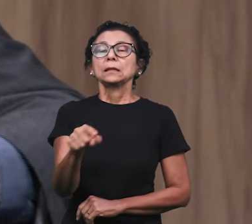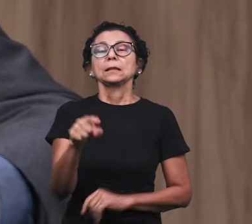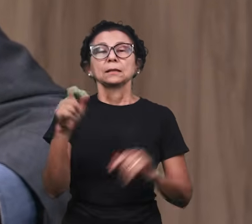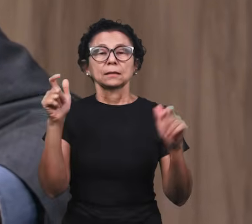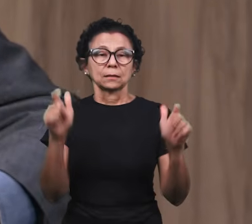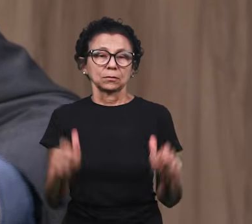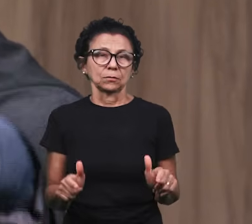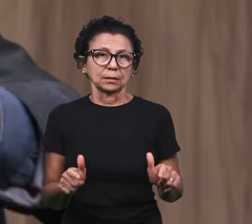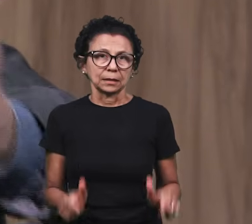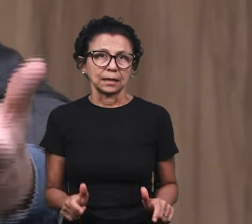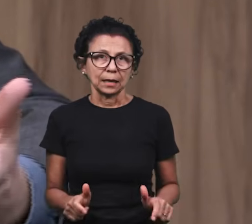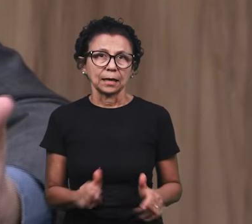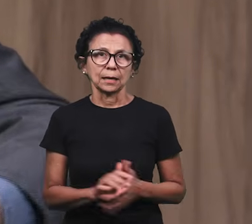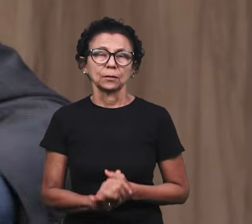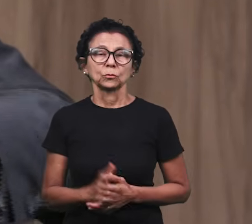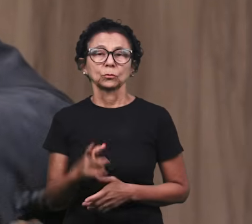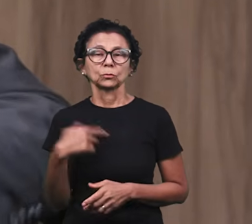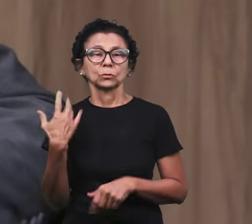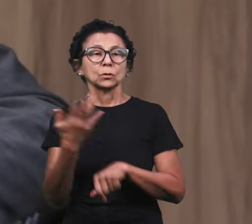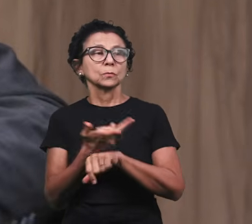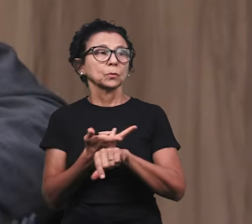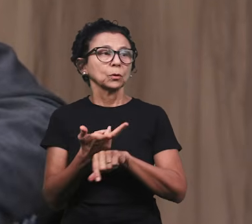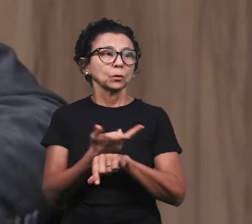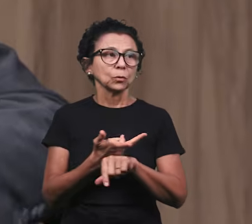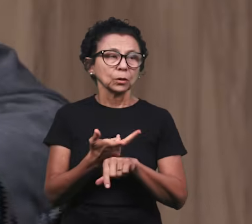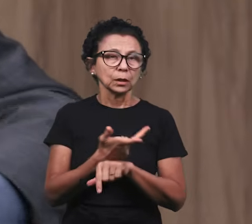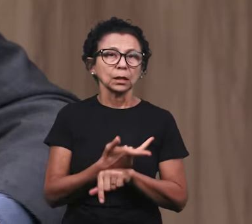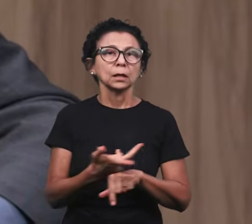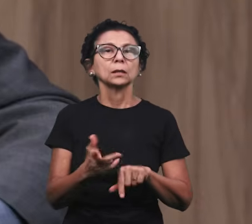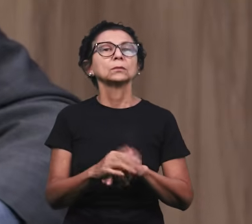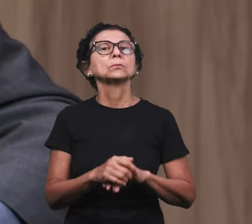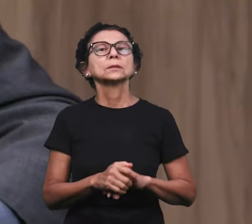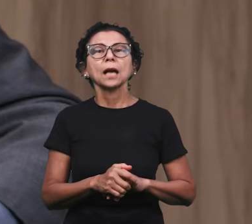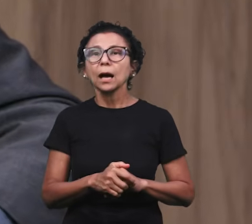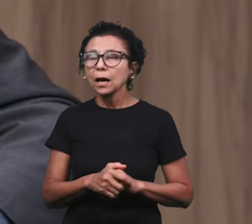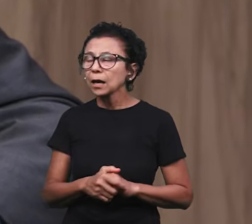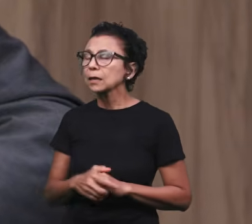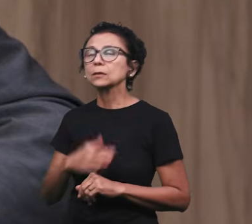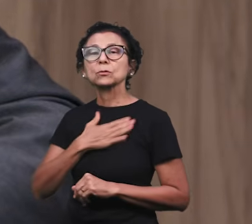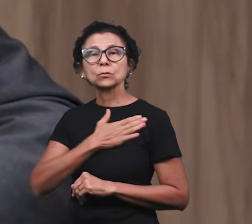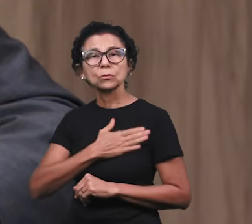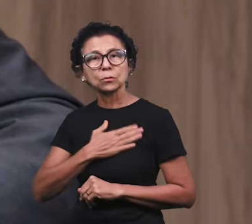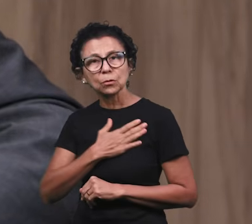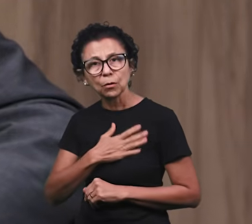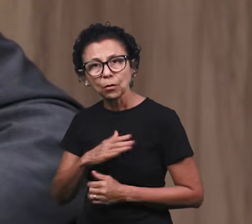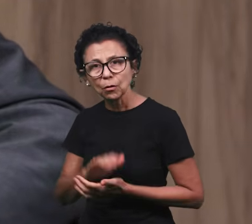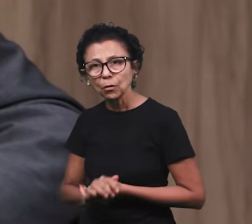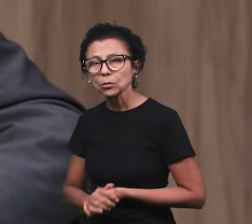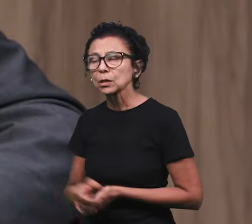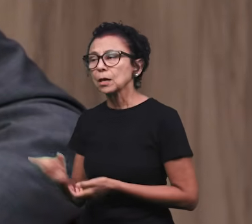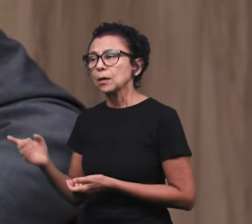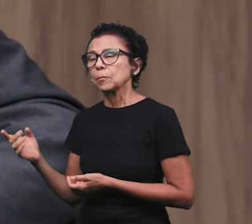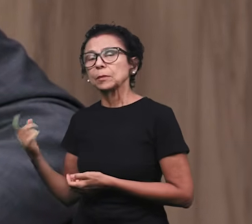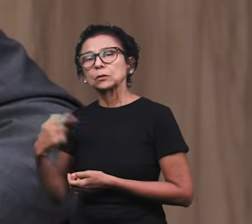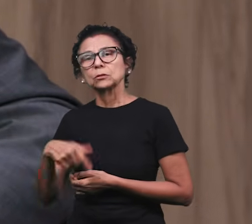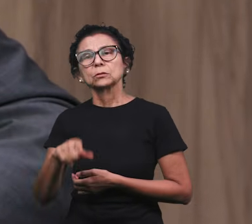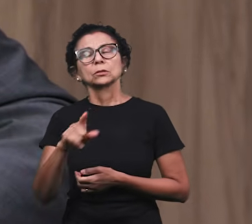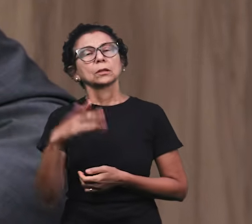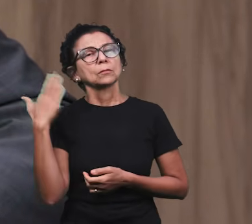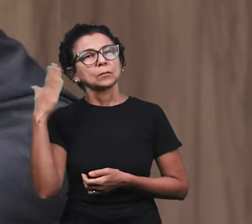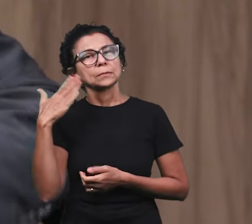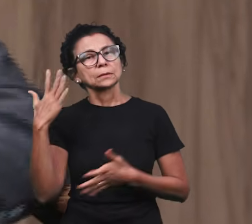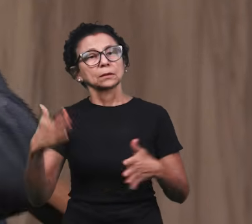quando nós procuramos, eles disponibilizam agendas para que a gente leve uma palavra de esperança, para que a gente leve um culto